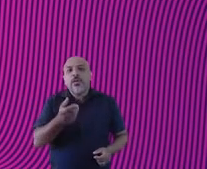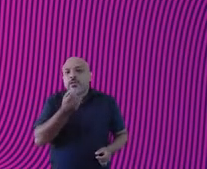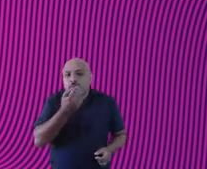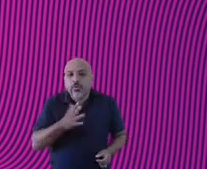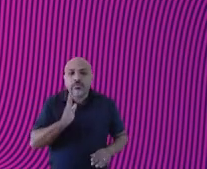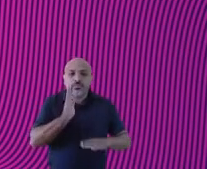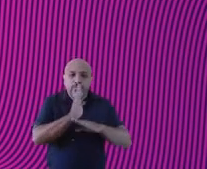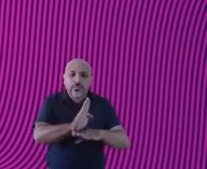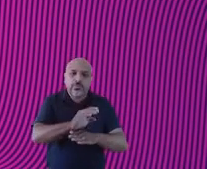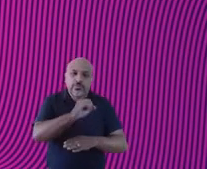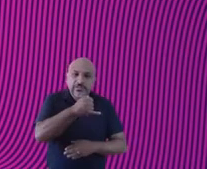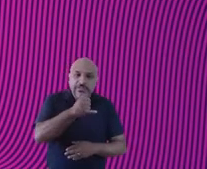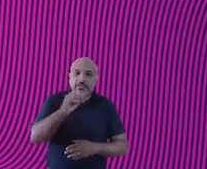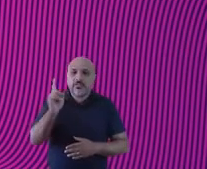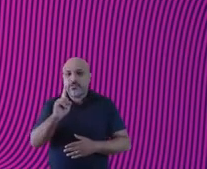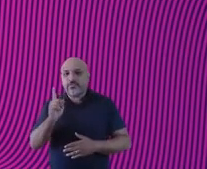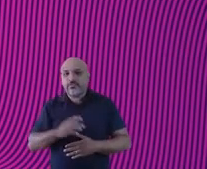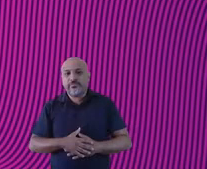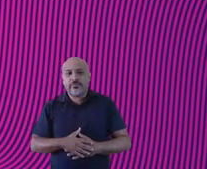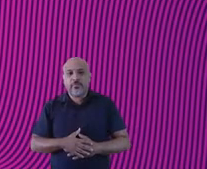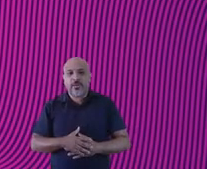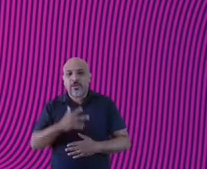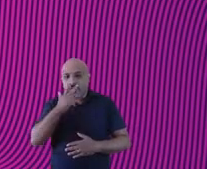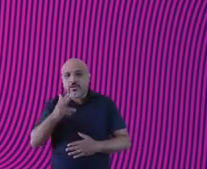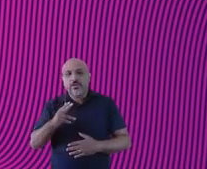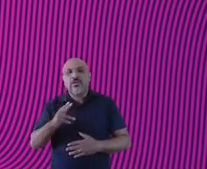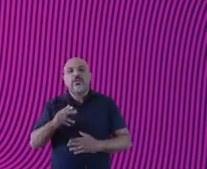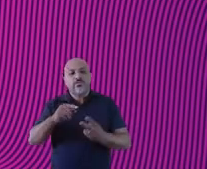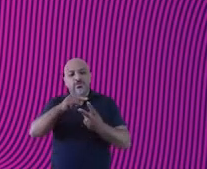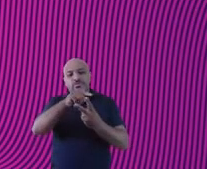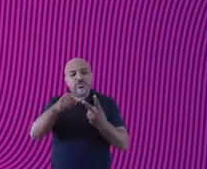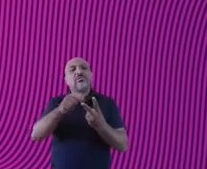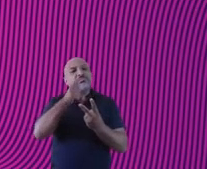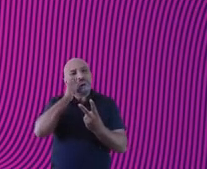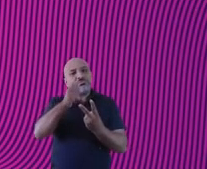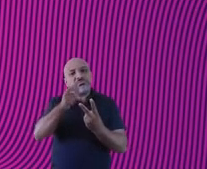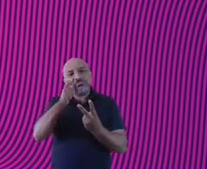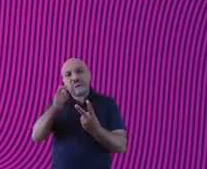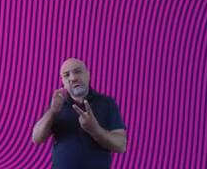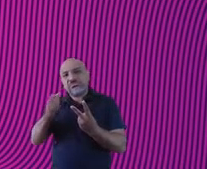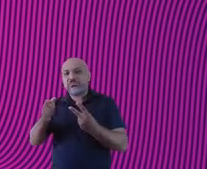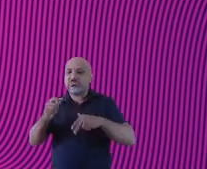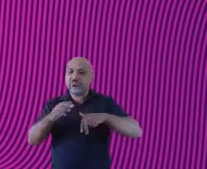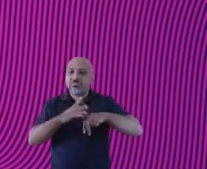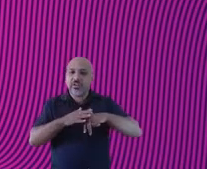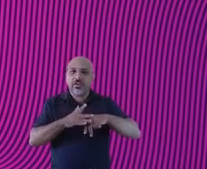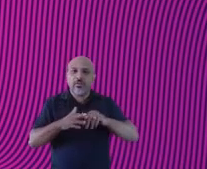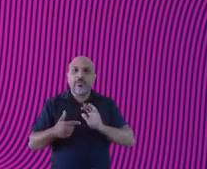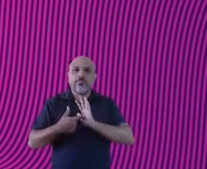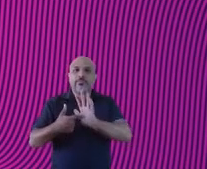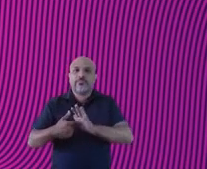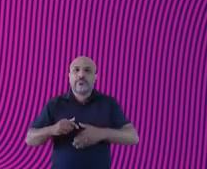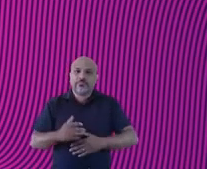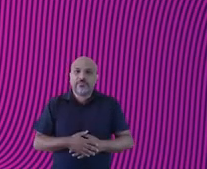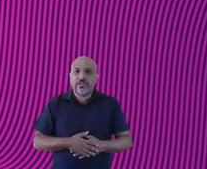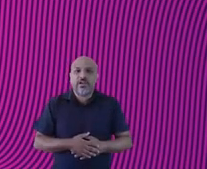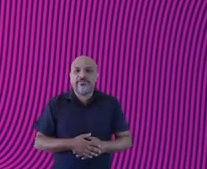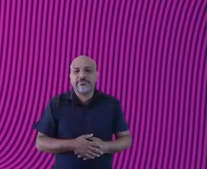não. Eu acho que é isso, são 2 casos bem interessantes e que os pacientes estão respondendo muito bem.